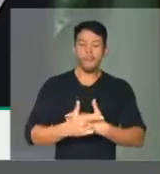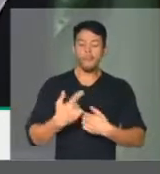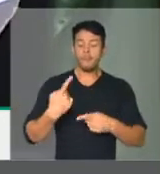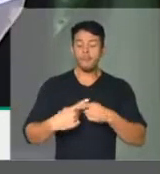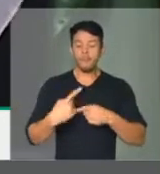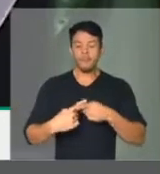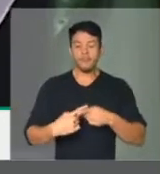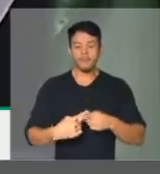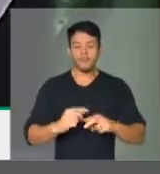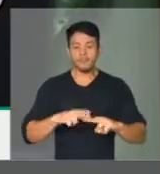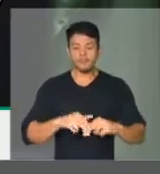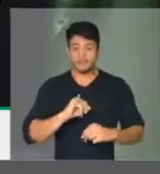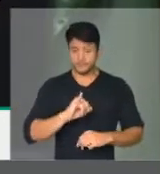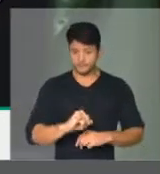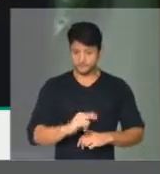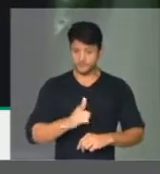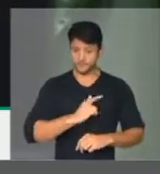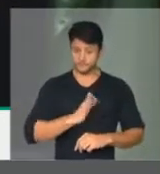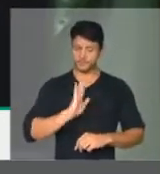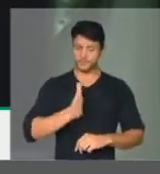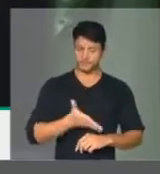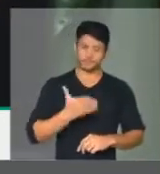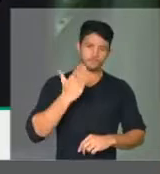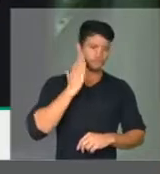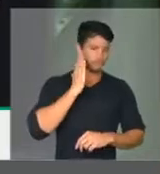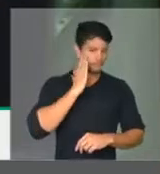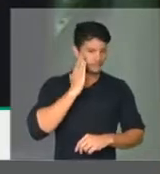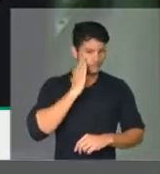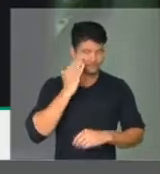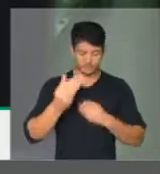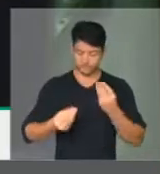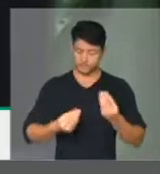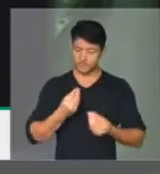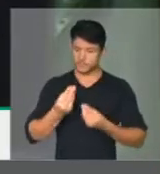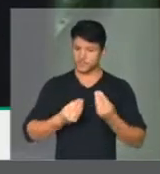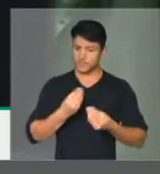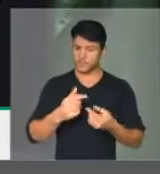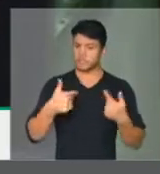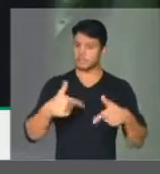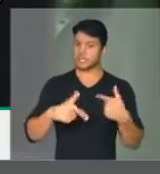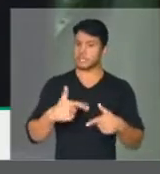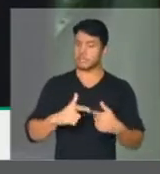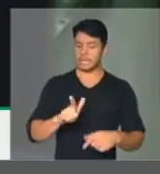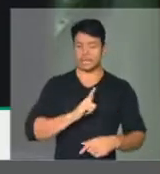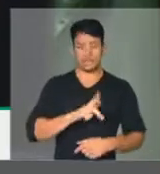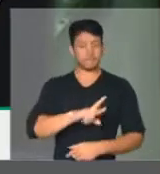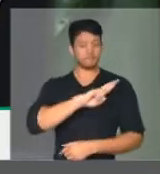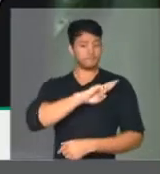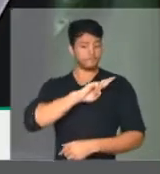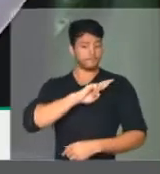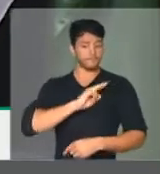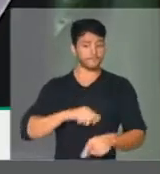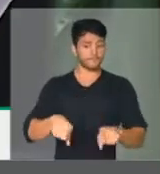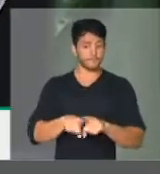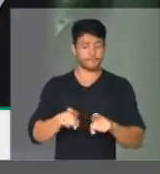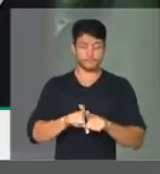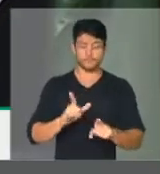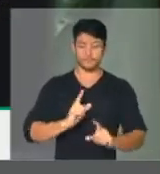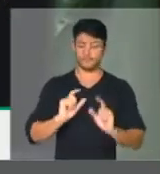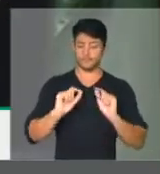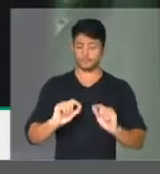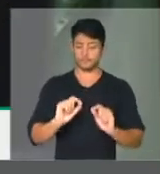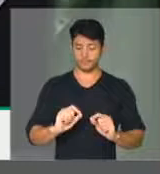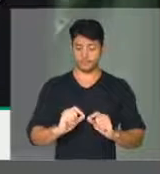sendo madura, ponderada, firme, responsável, chamará também a